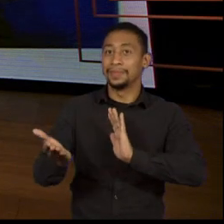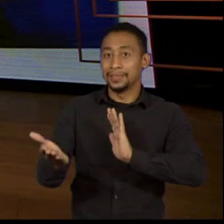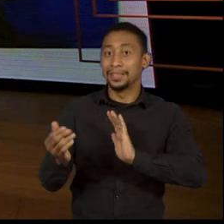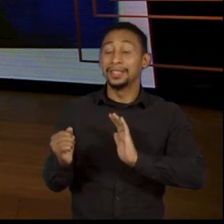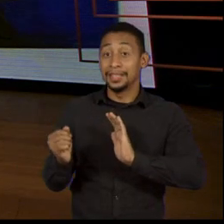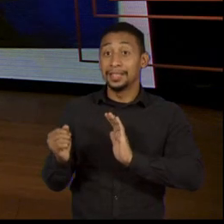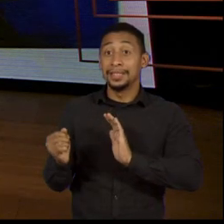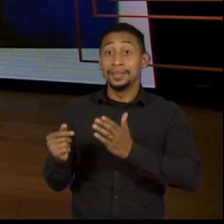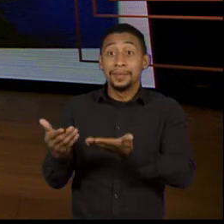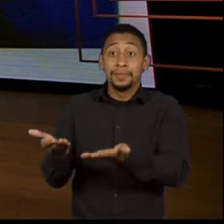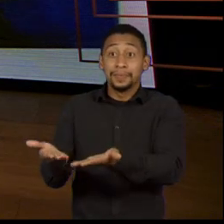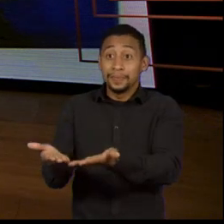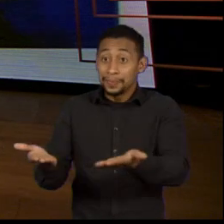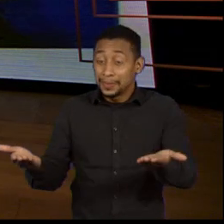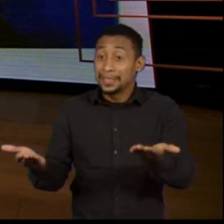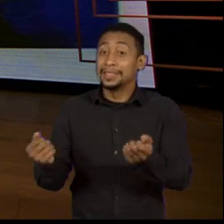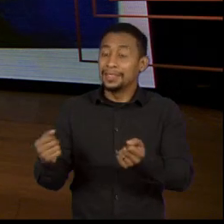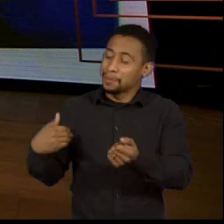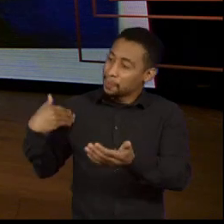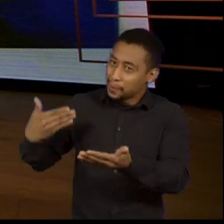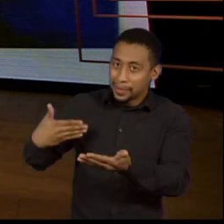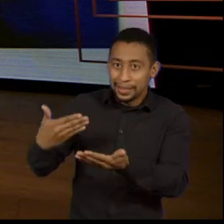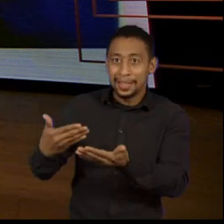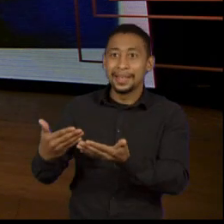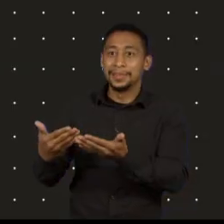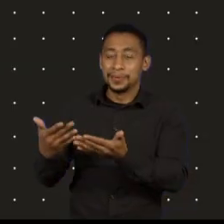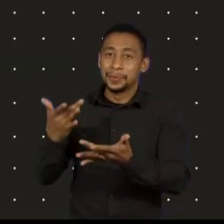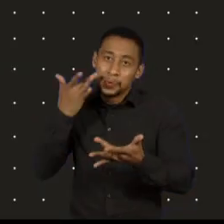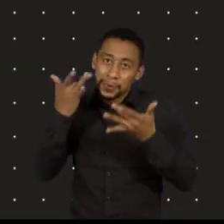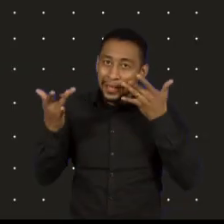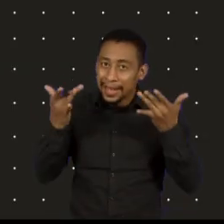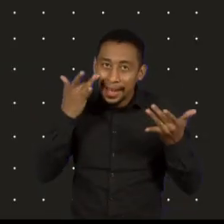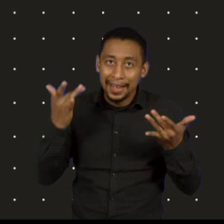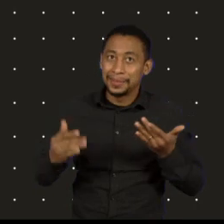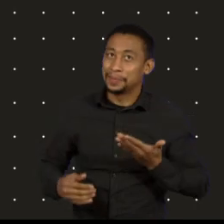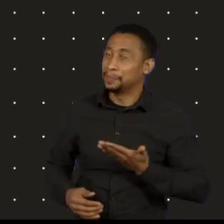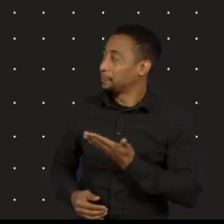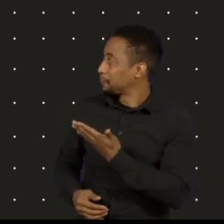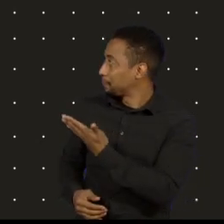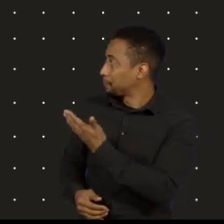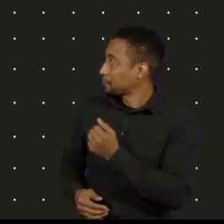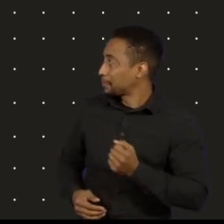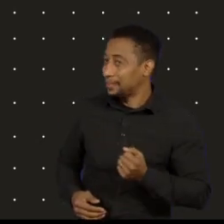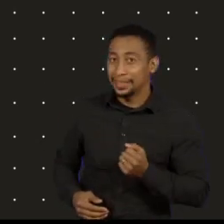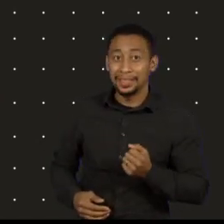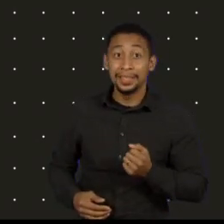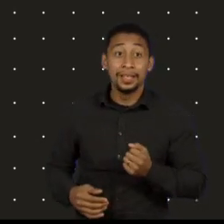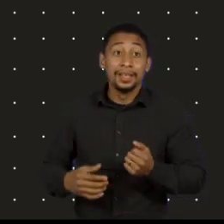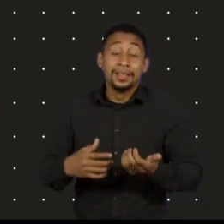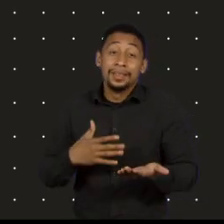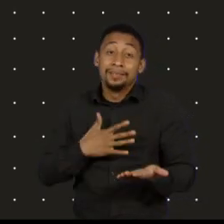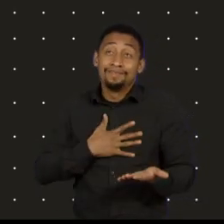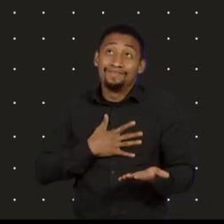que sobretudo com a peça O Processo, do Kafka. E era um negócio assim, onde